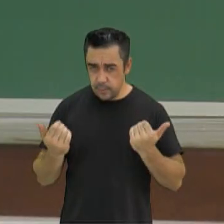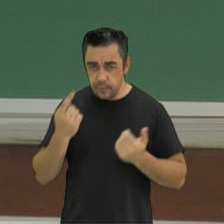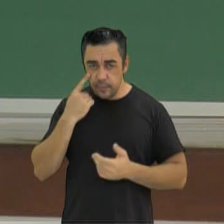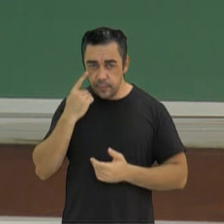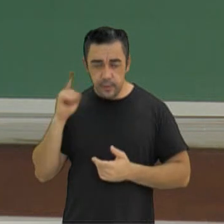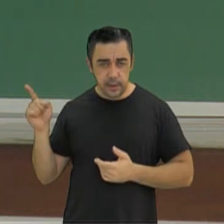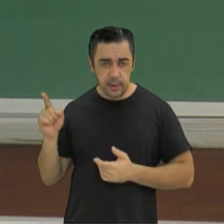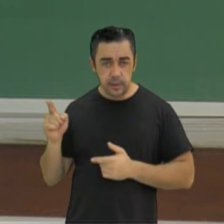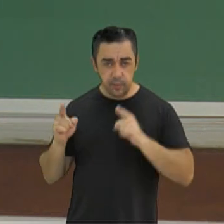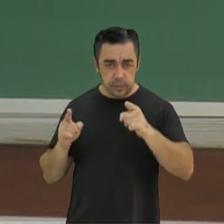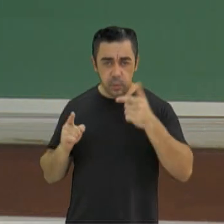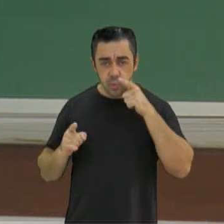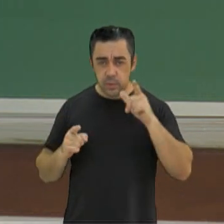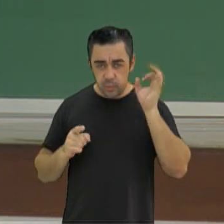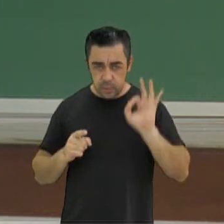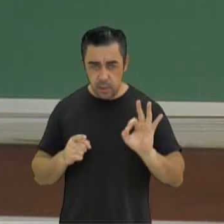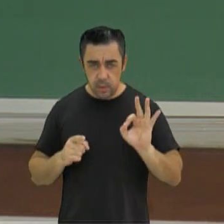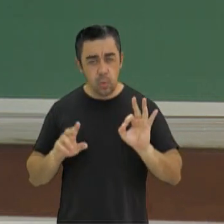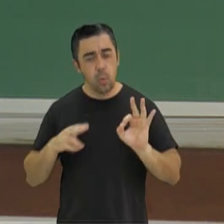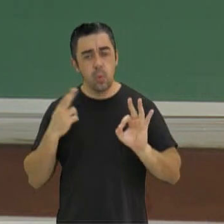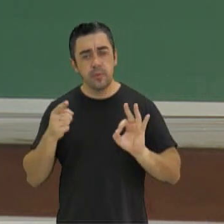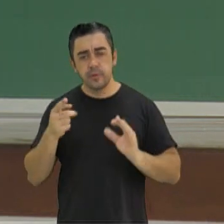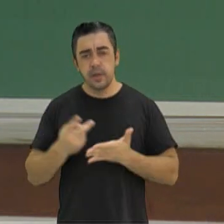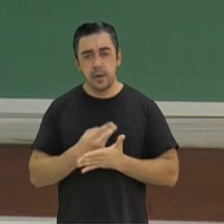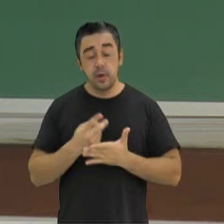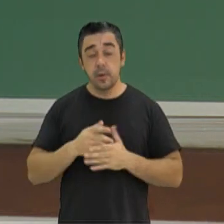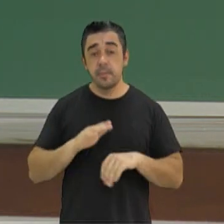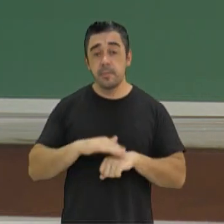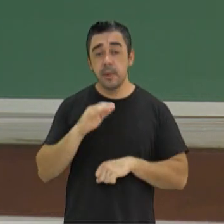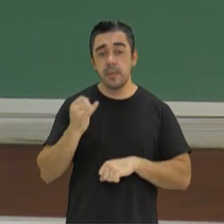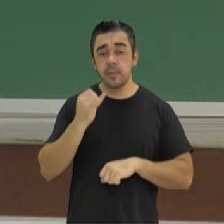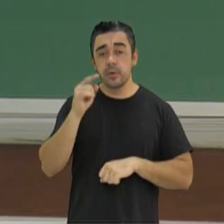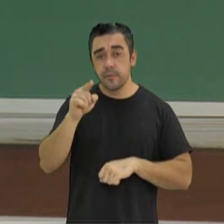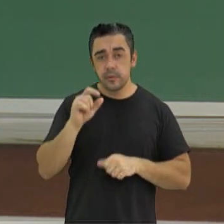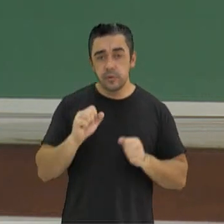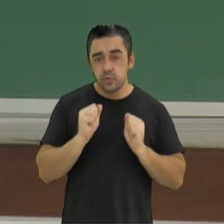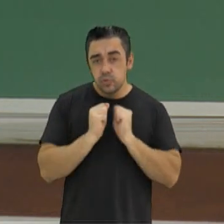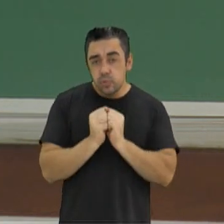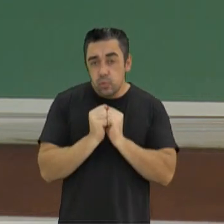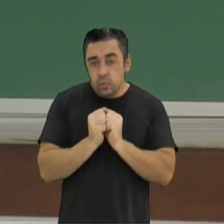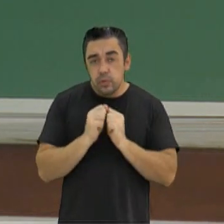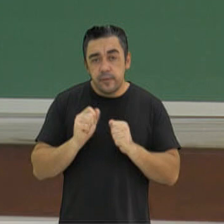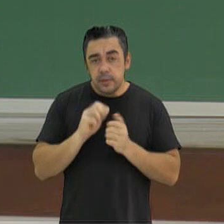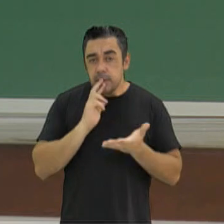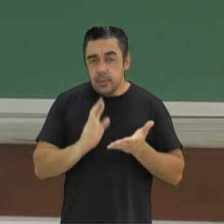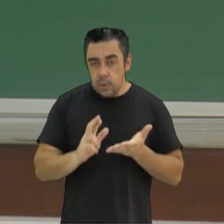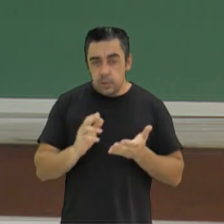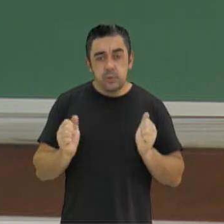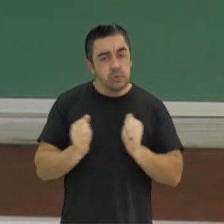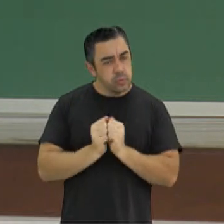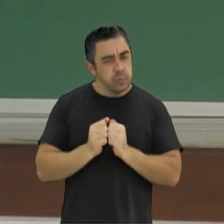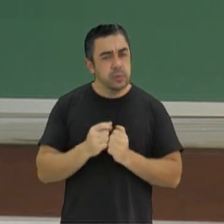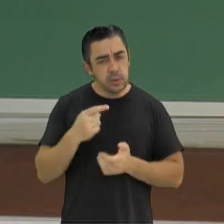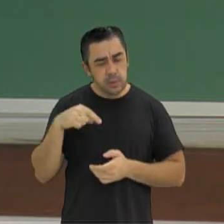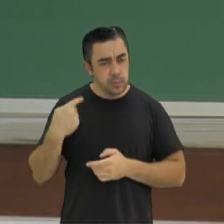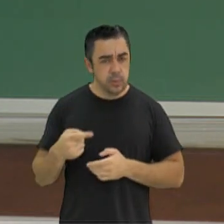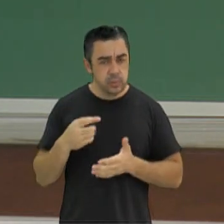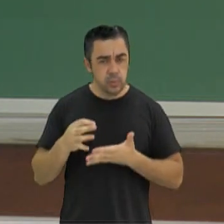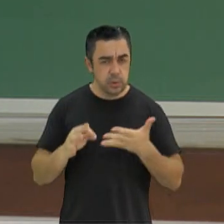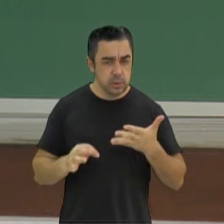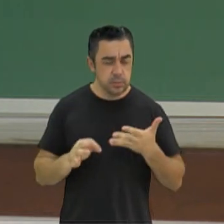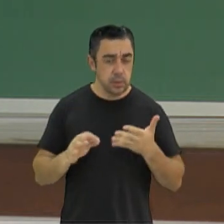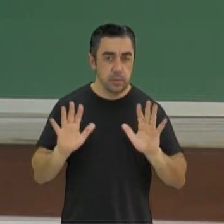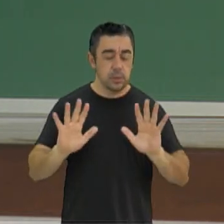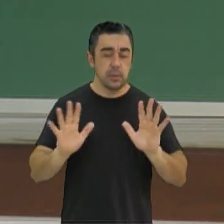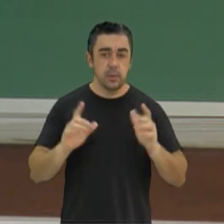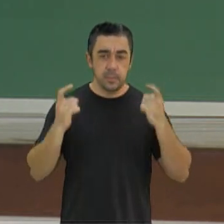quem acertou, quem errou. E o que mais importa é você construir junto e chegar ao resultado. A gente corrige aqui, não se preocupe, não é